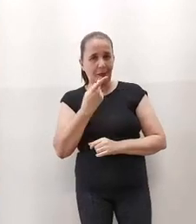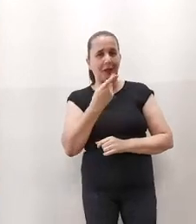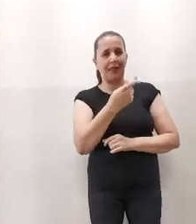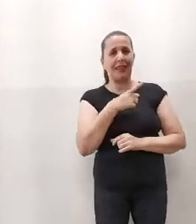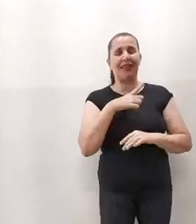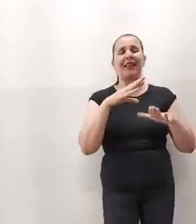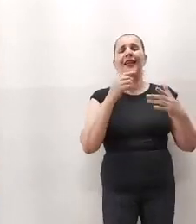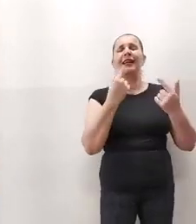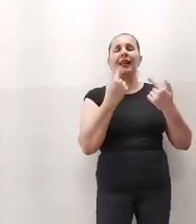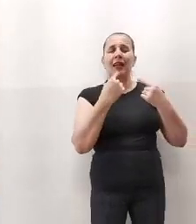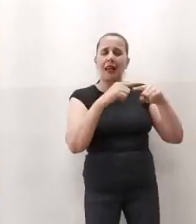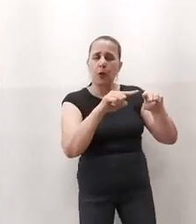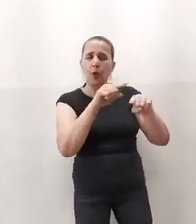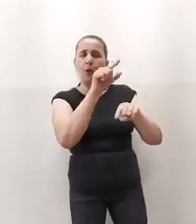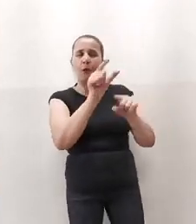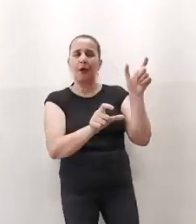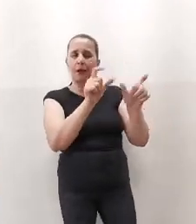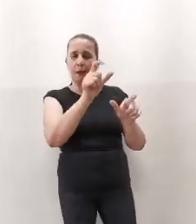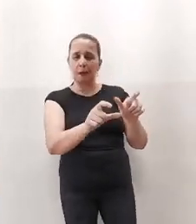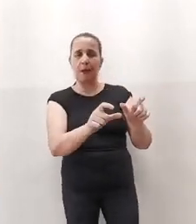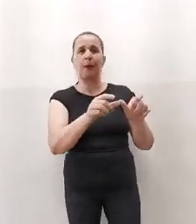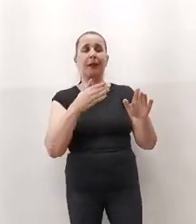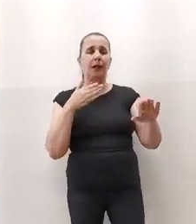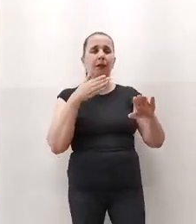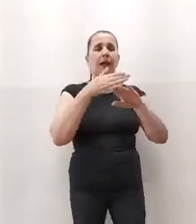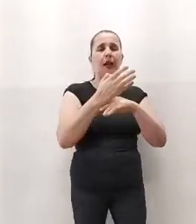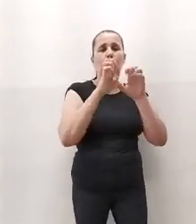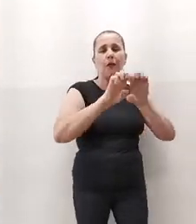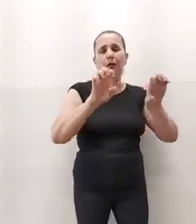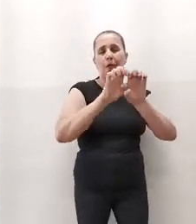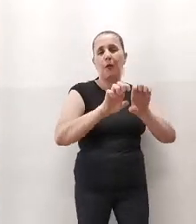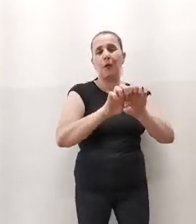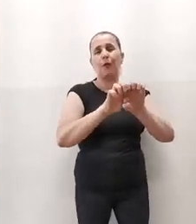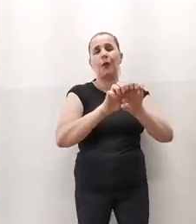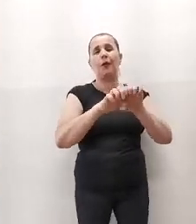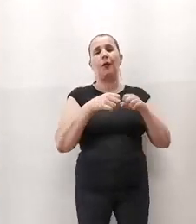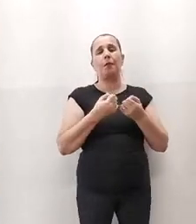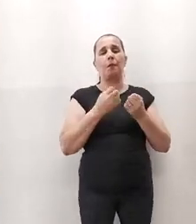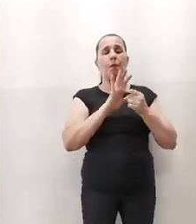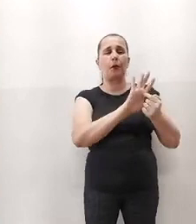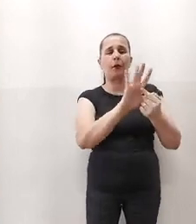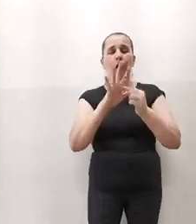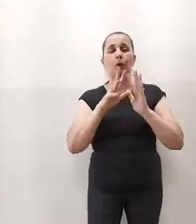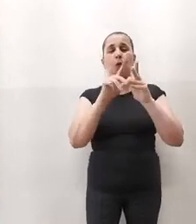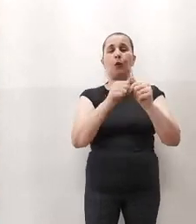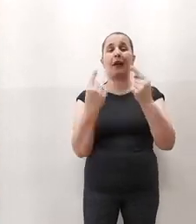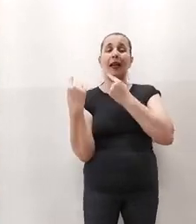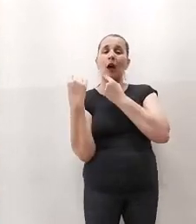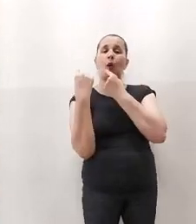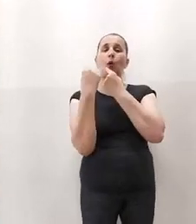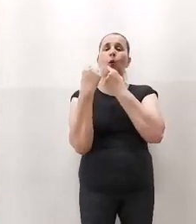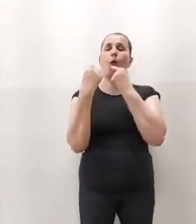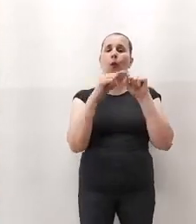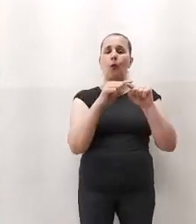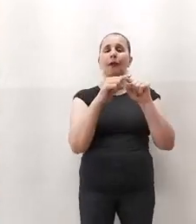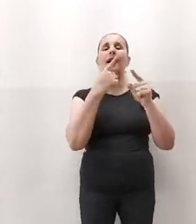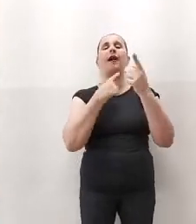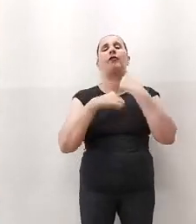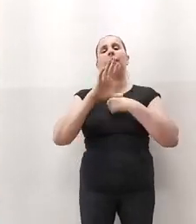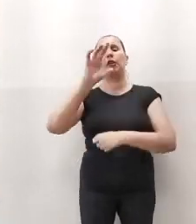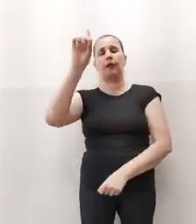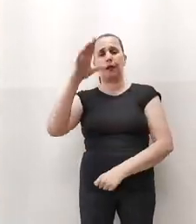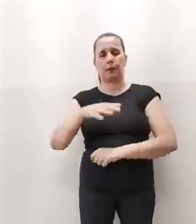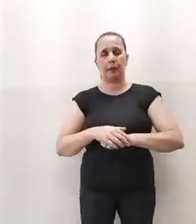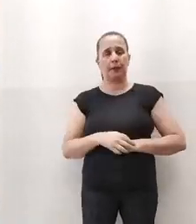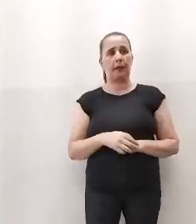para ir contra esses irmãos que estavam entrando no evangelho, trazendo tudo aquilo que era contrário àquilo que Deus determinou.